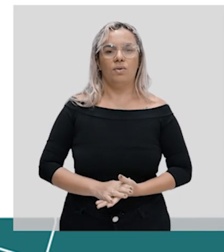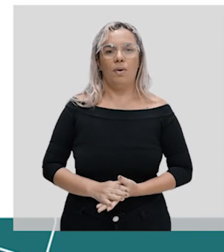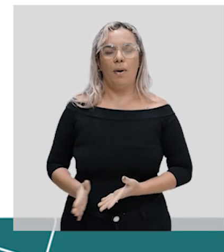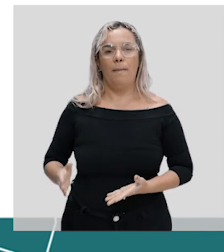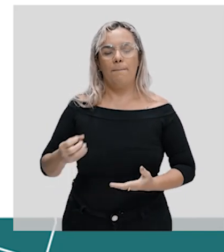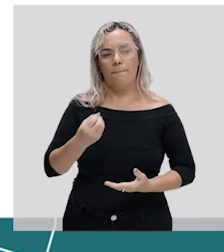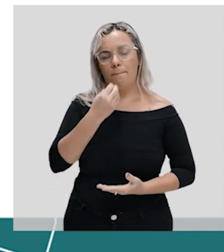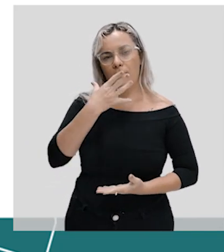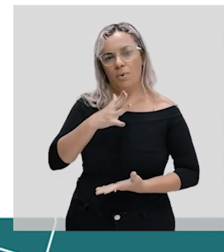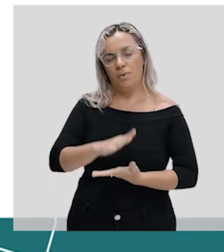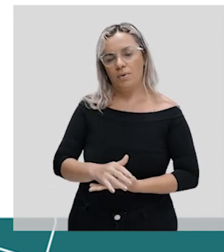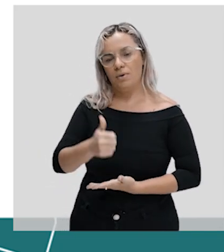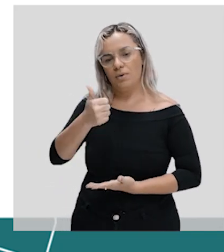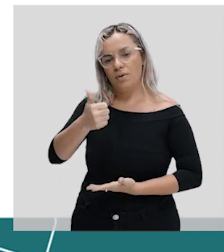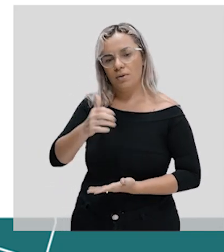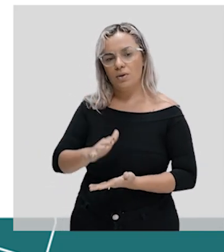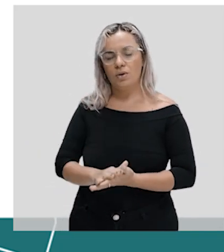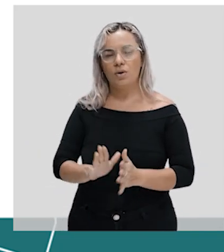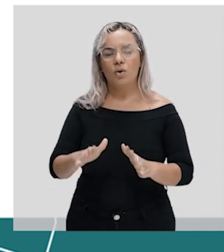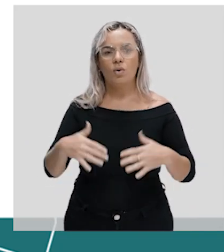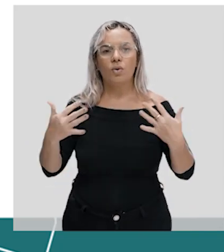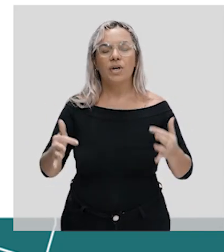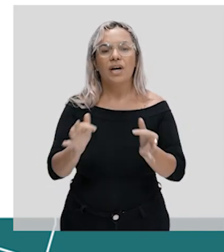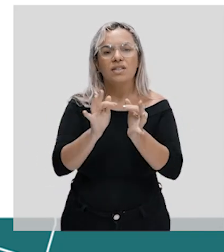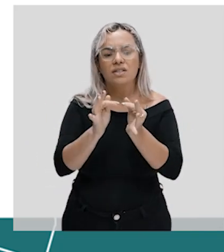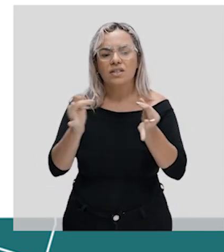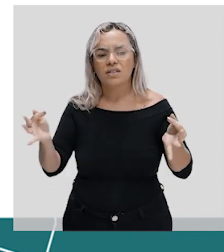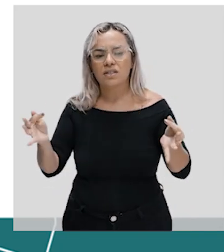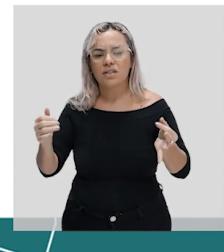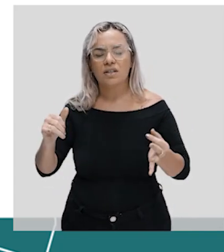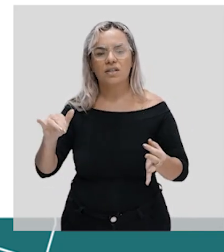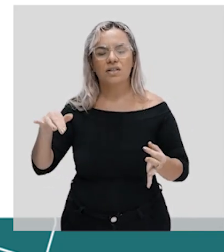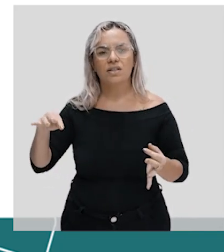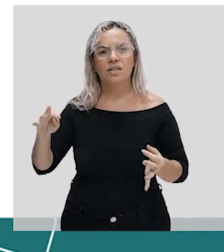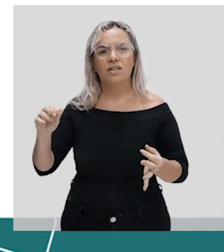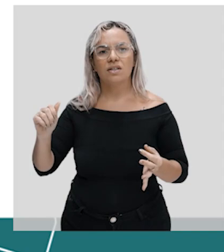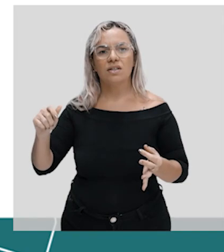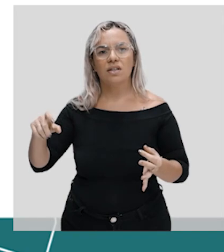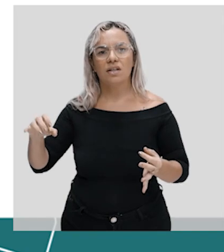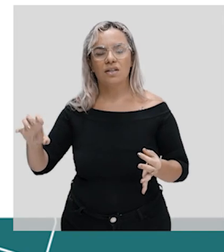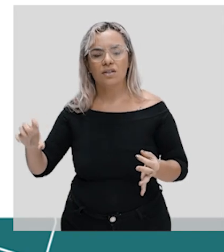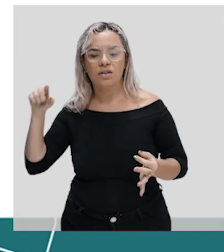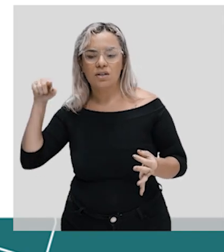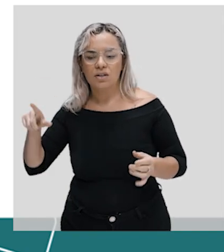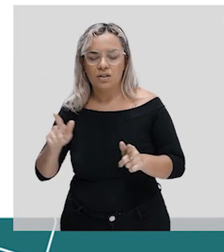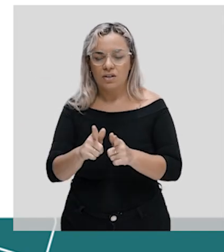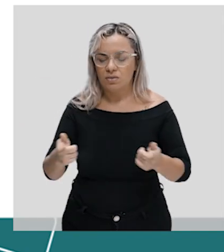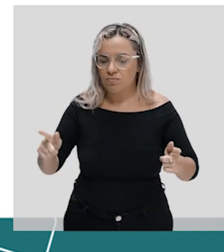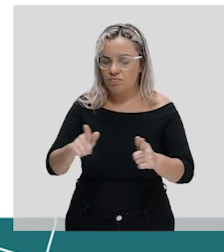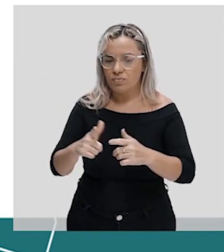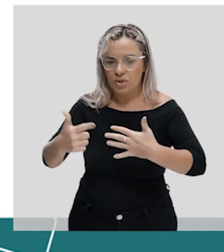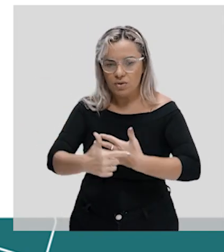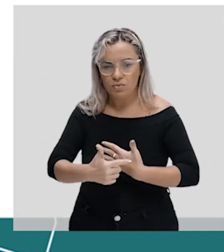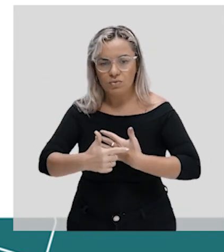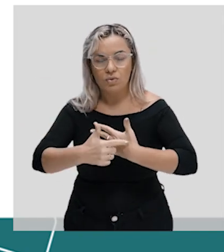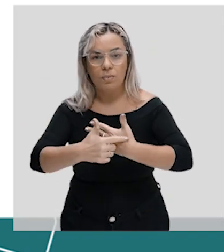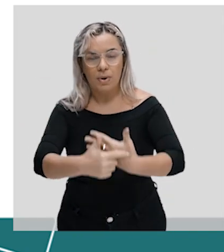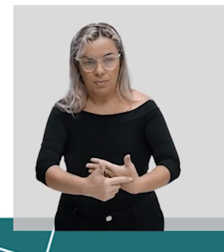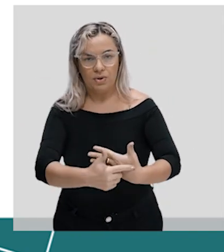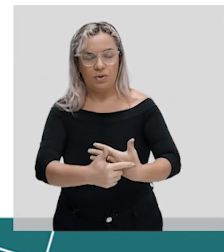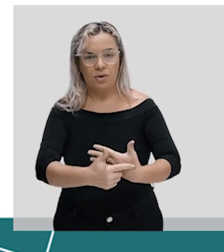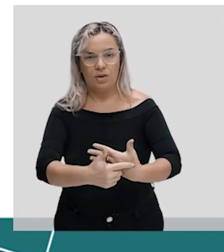bom, primeiramente, o que é sintaxe? Nós já sabemos, vamos rever, é a parte da gramática que trabalha com a função das palavras